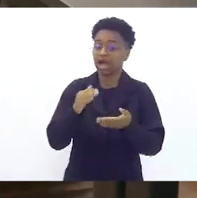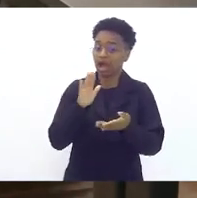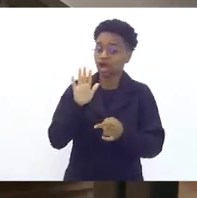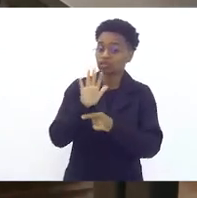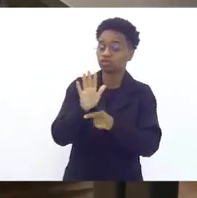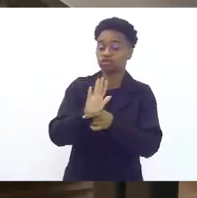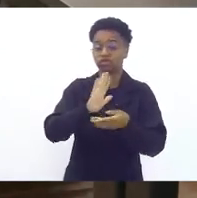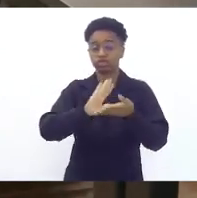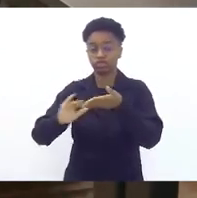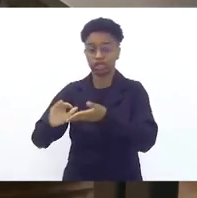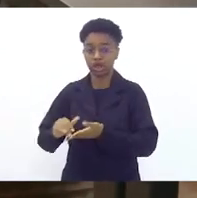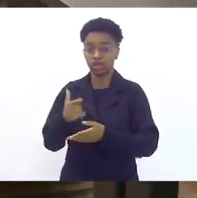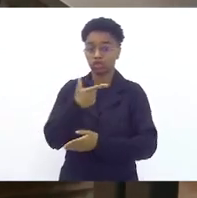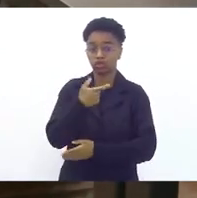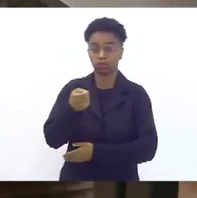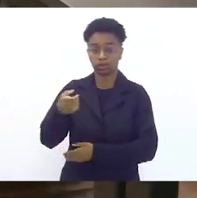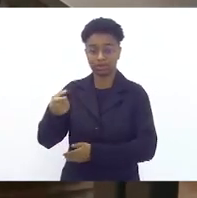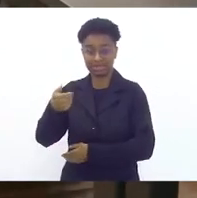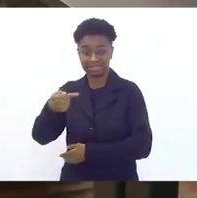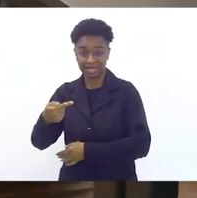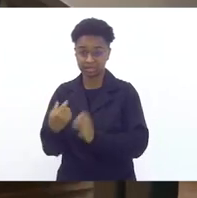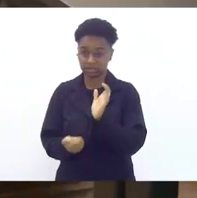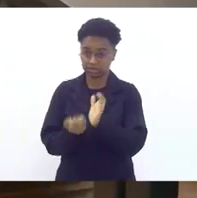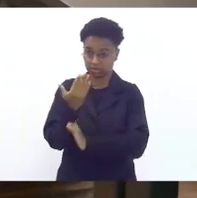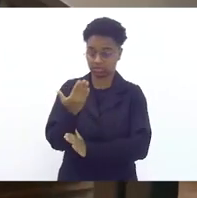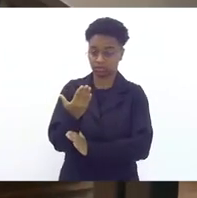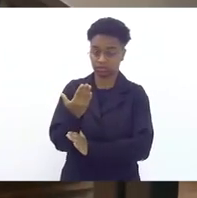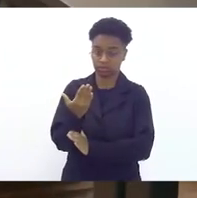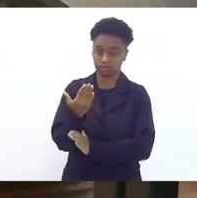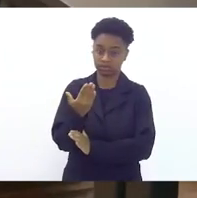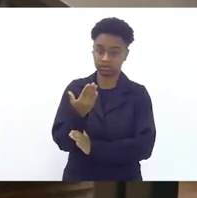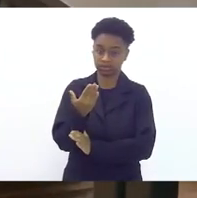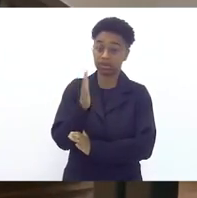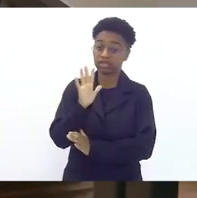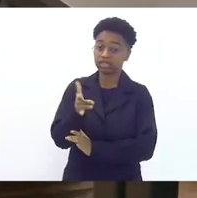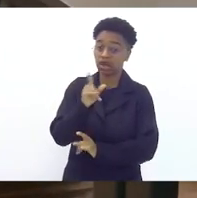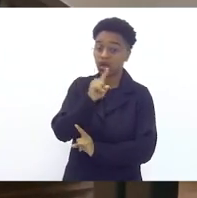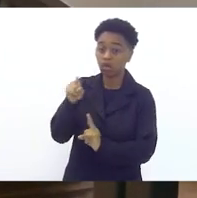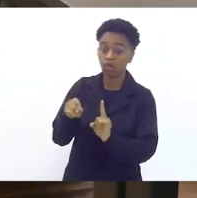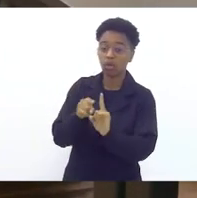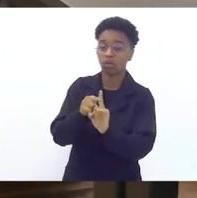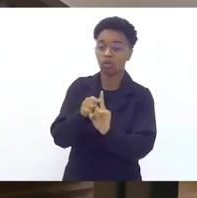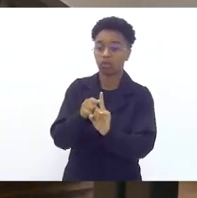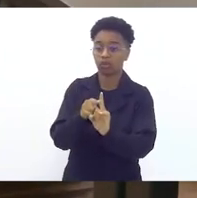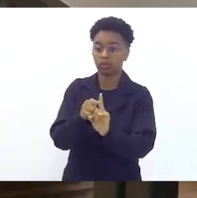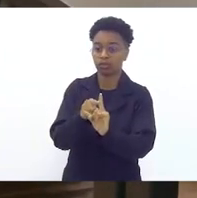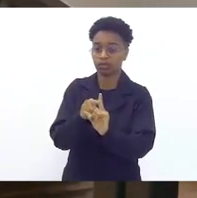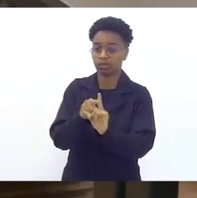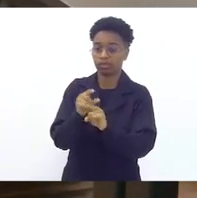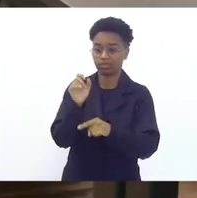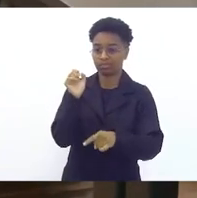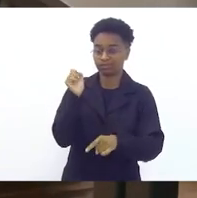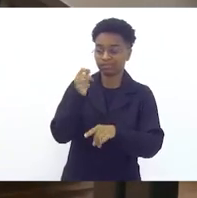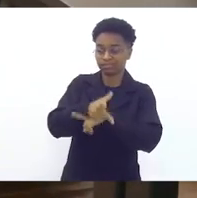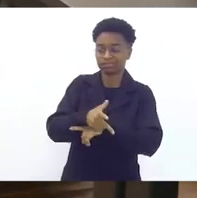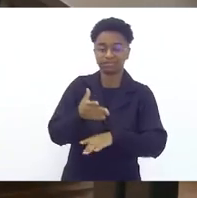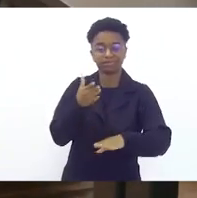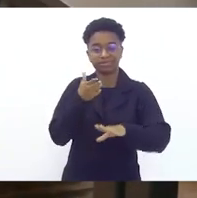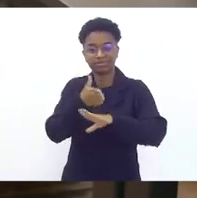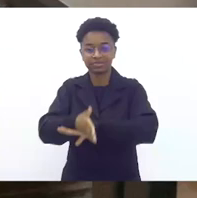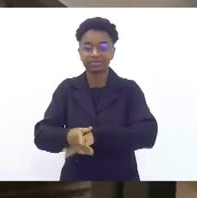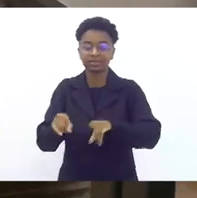criado lá em 2007, já com a intenção, tá, da invasão e